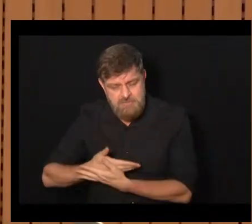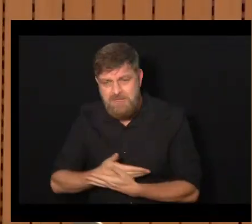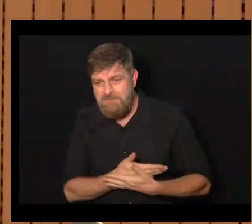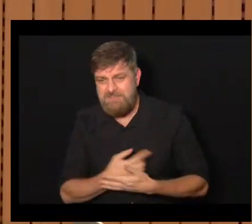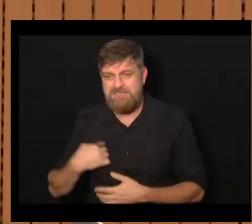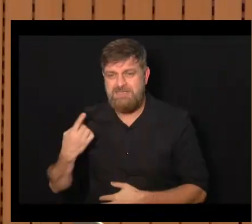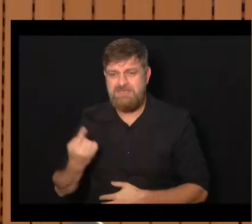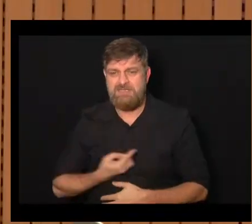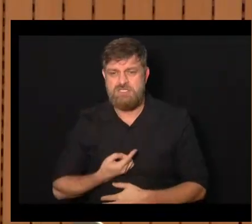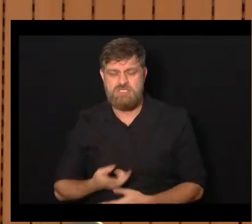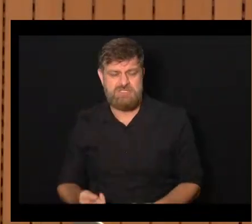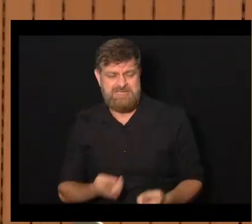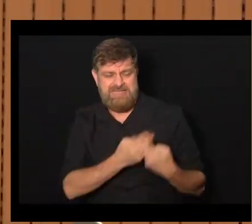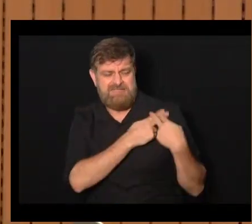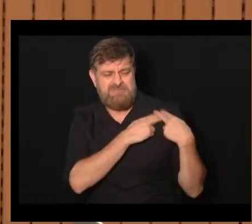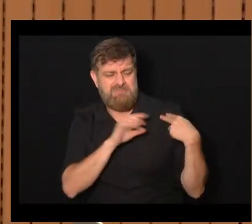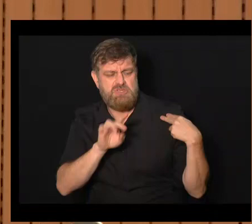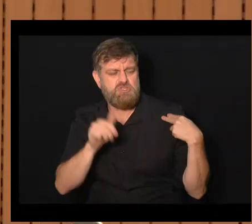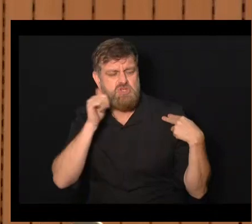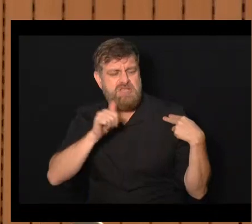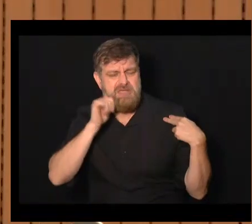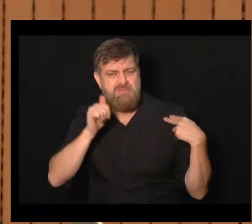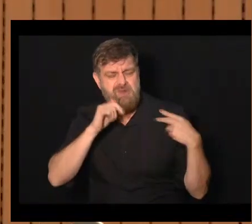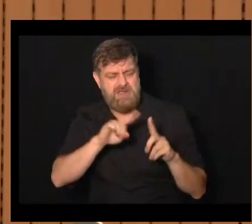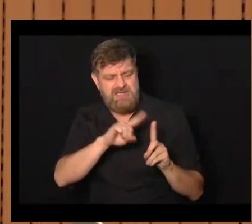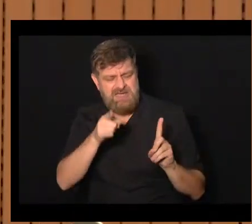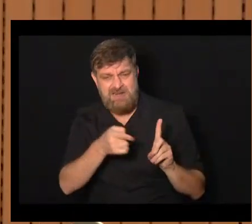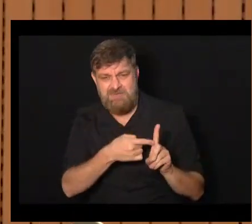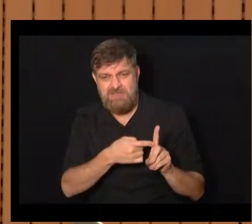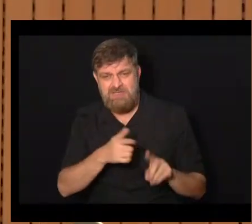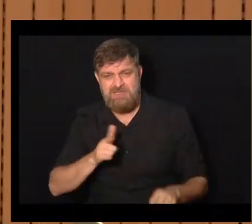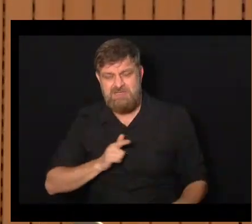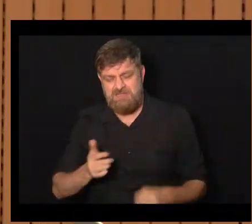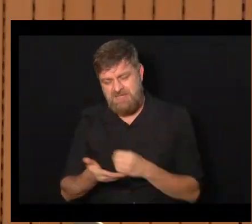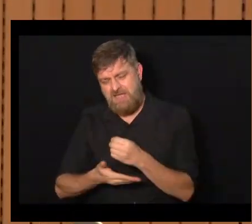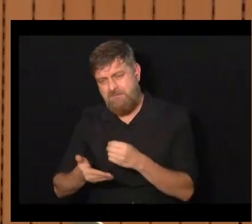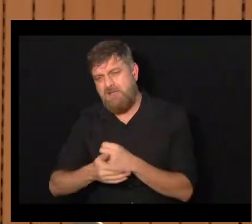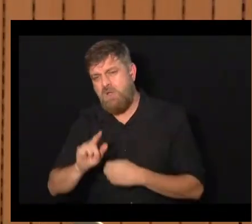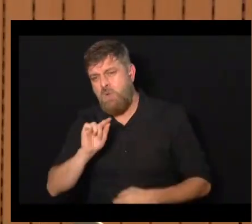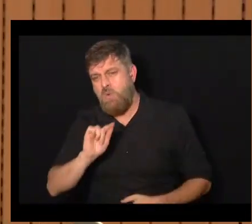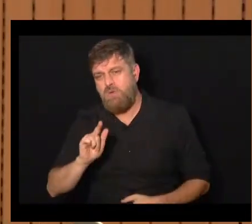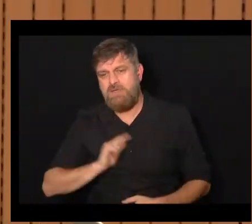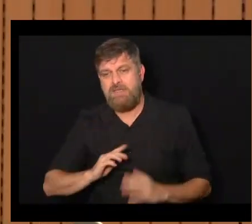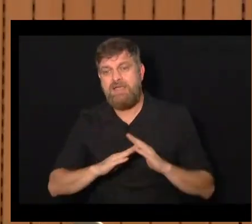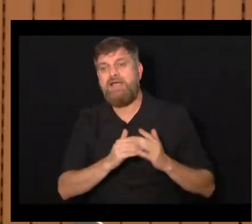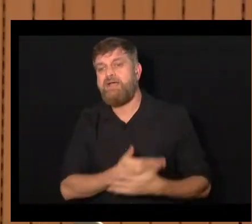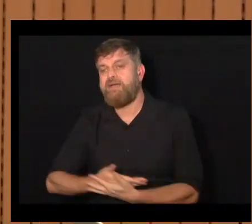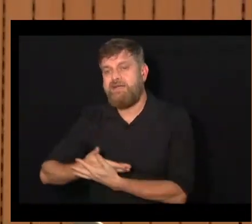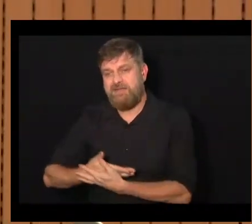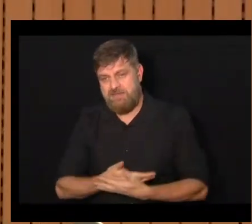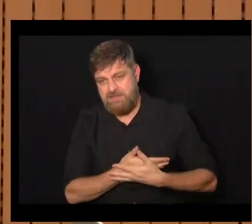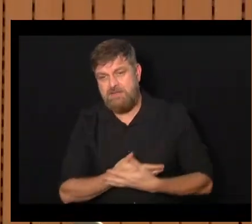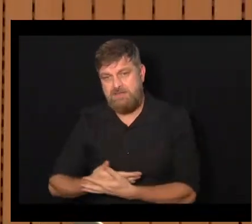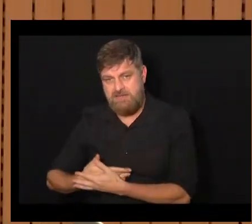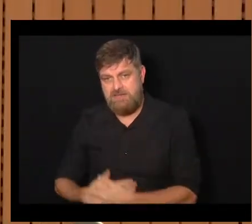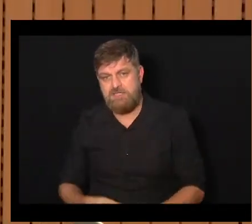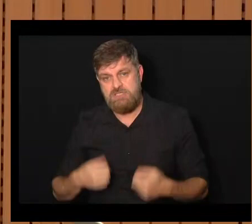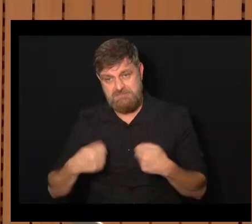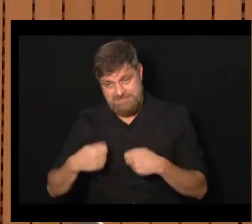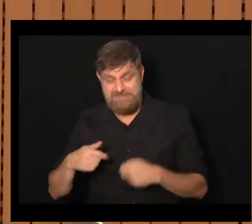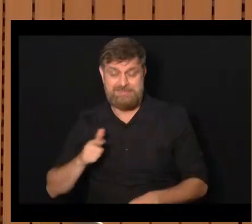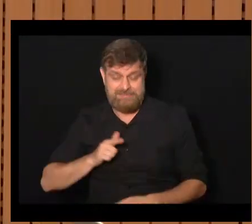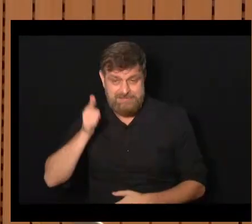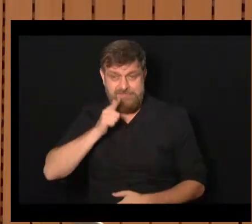gente tire esse peso das costas das mulheres. E tem uma questão fundamental nisso, que é o acesso à creche, o acesso à educação infantil. Então,